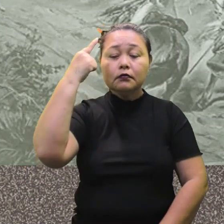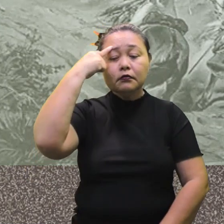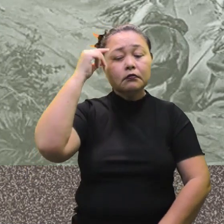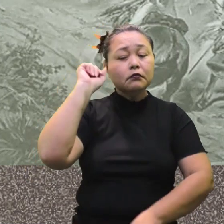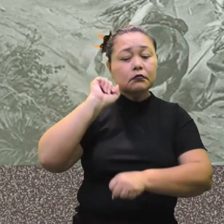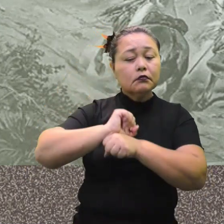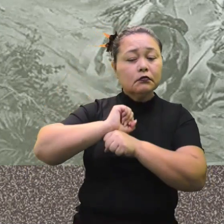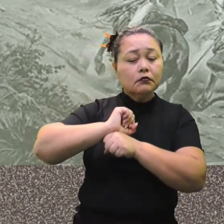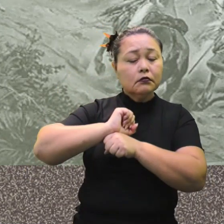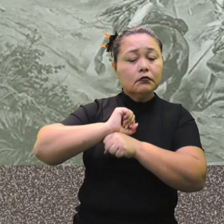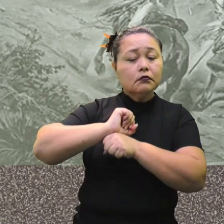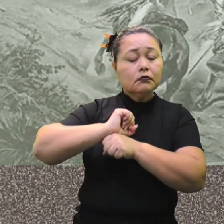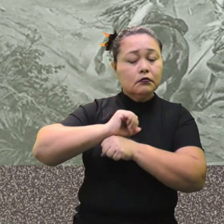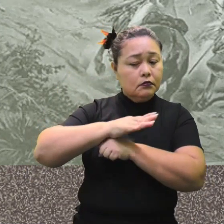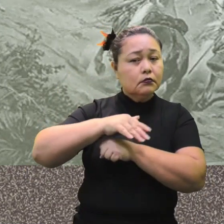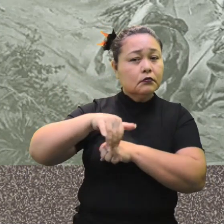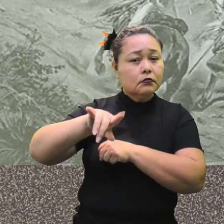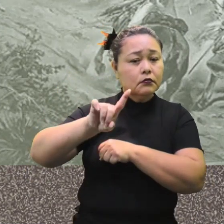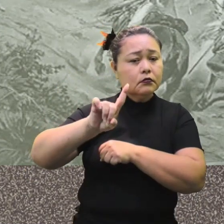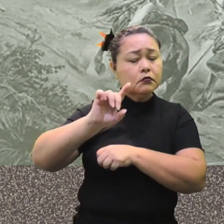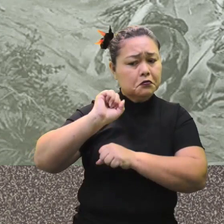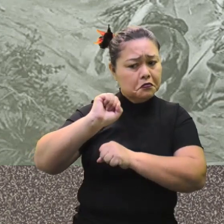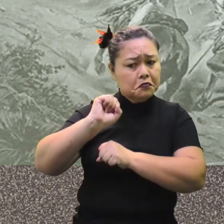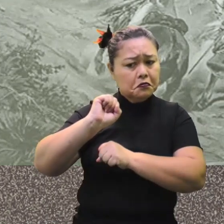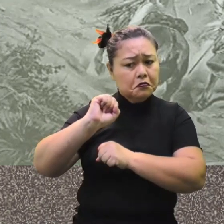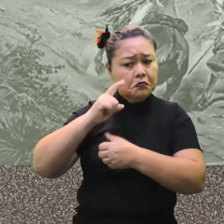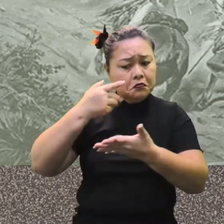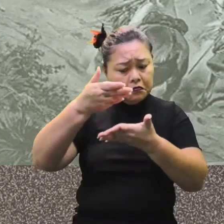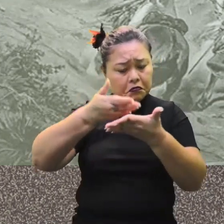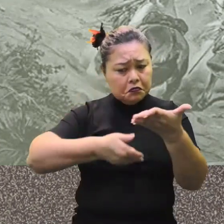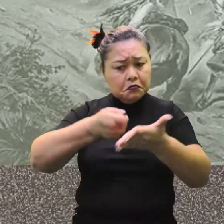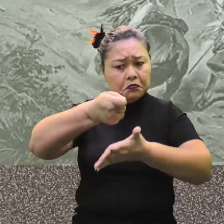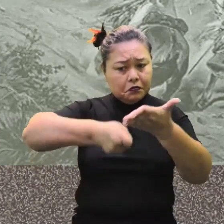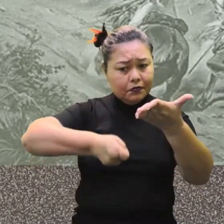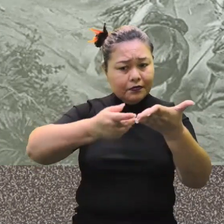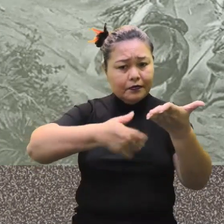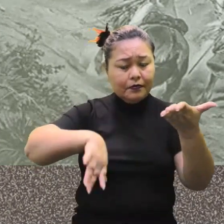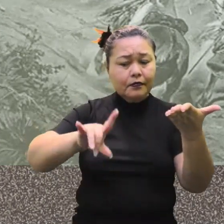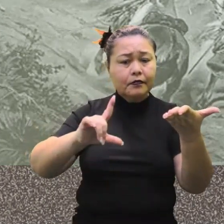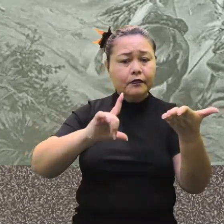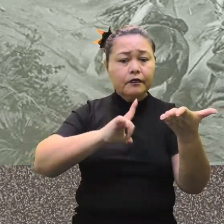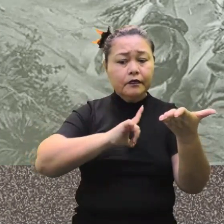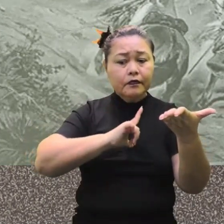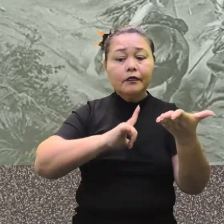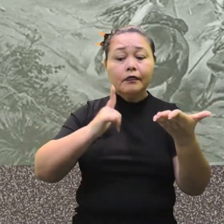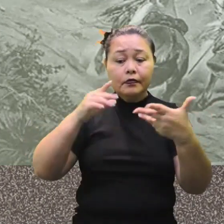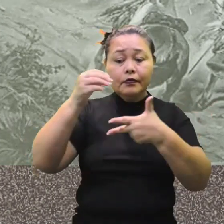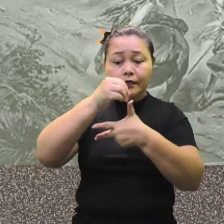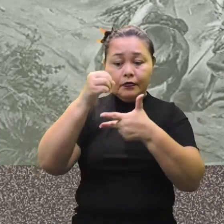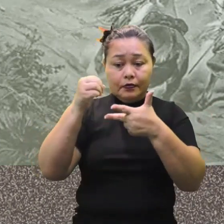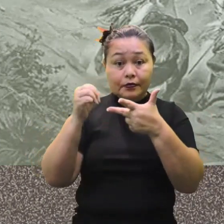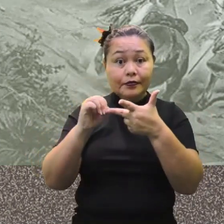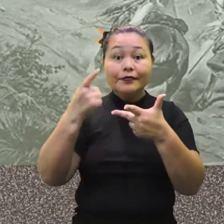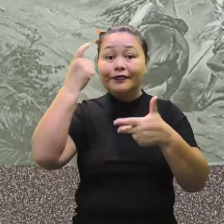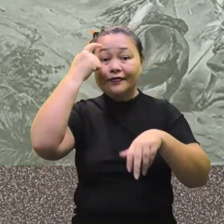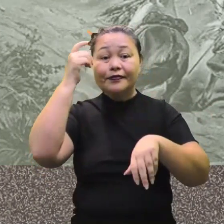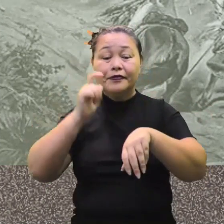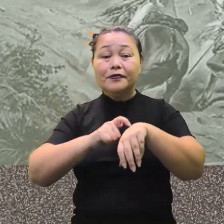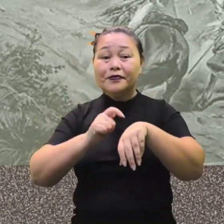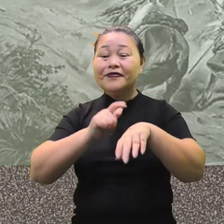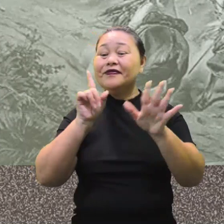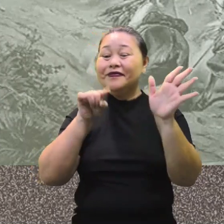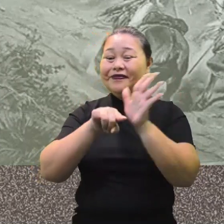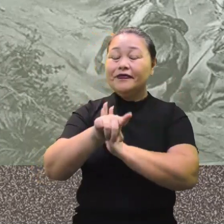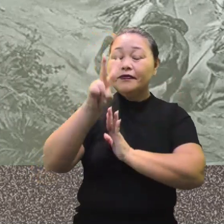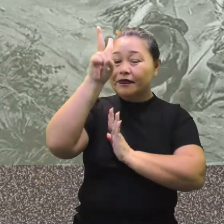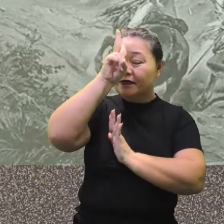parem. E pense. Isso pode ser até assunto de redação para vocês, tá? No Enem. Já pensou se cair esse